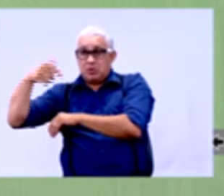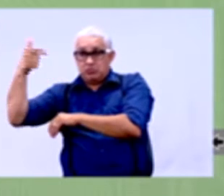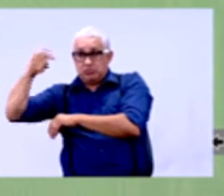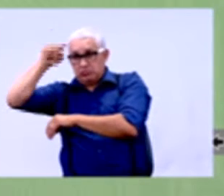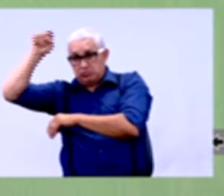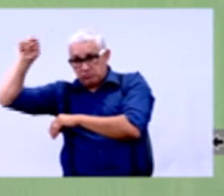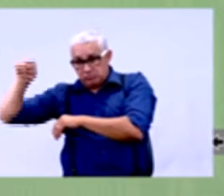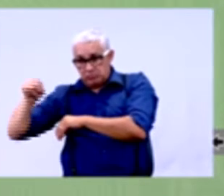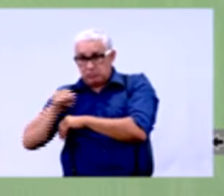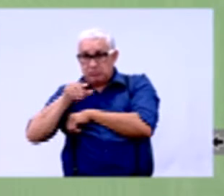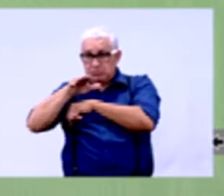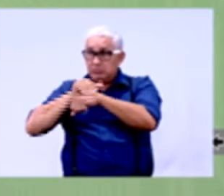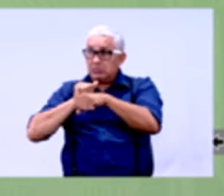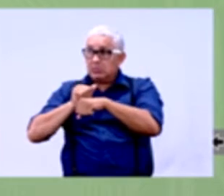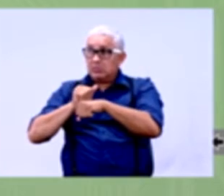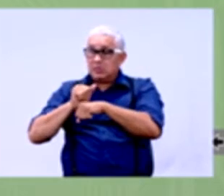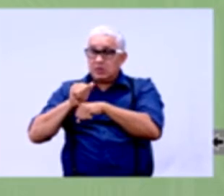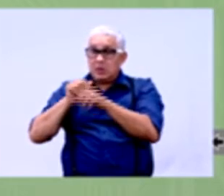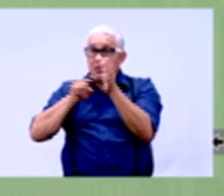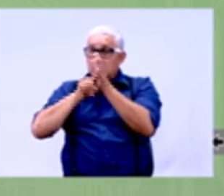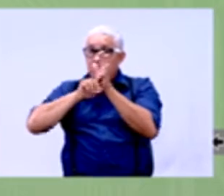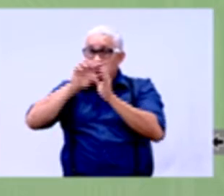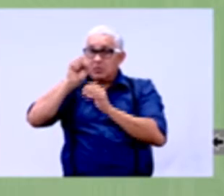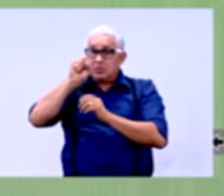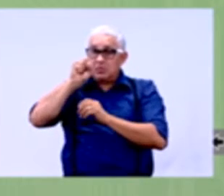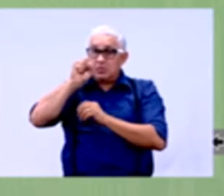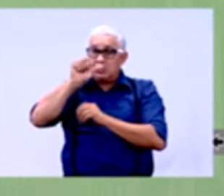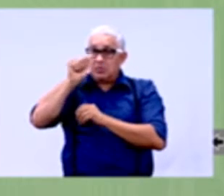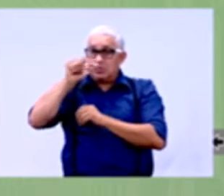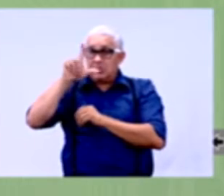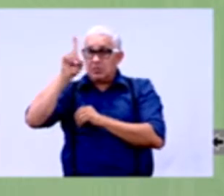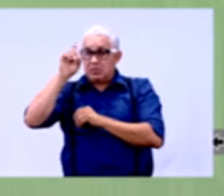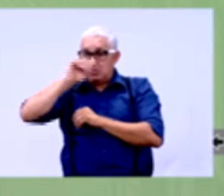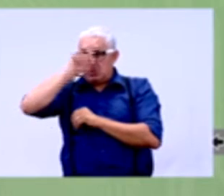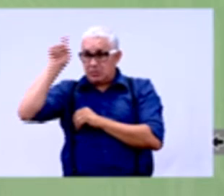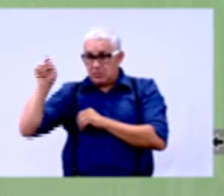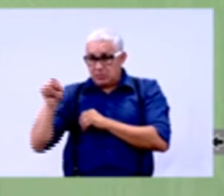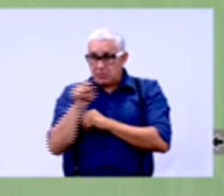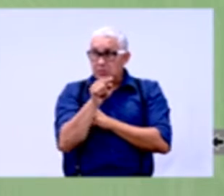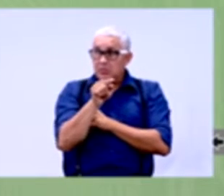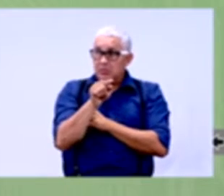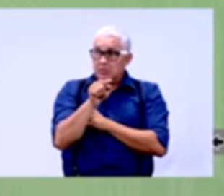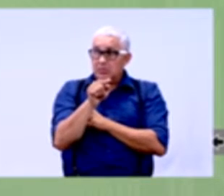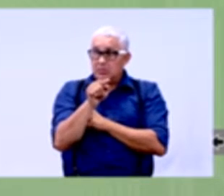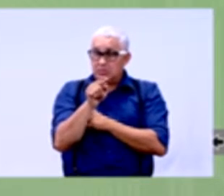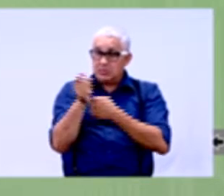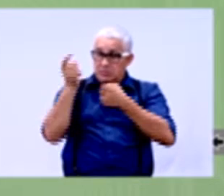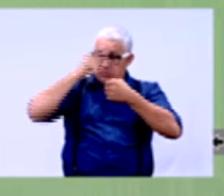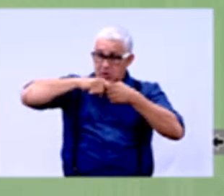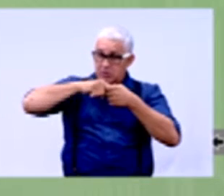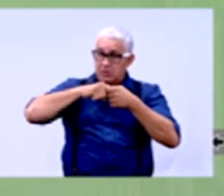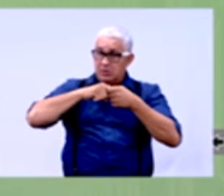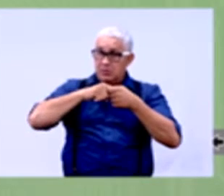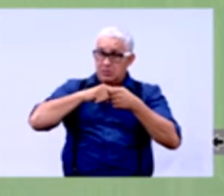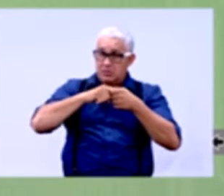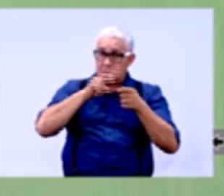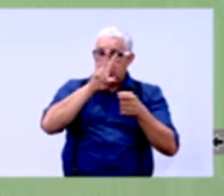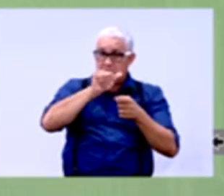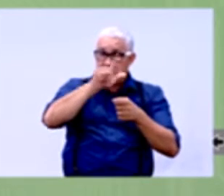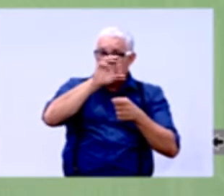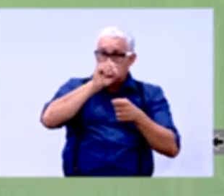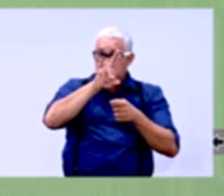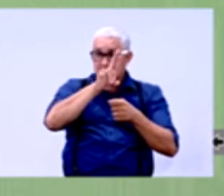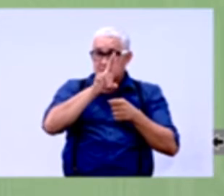vai ser chamado, o consulta saldo. E aí, o consulta saldo retorna o valor do saldo